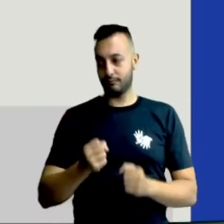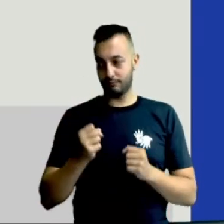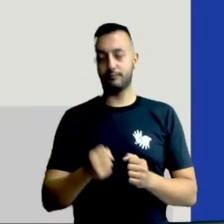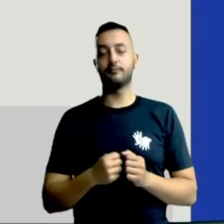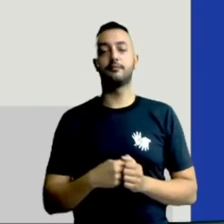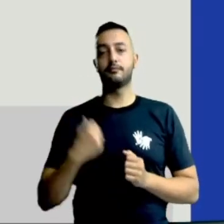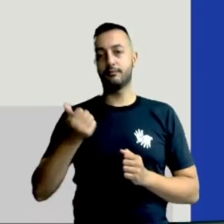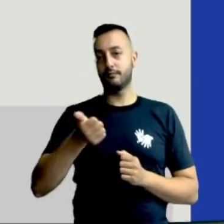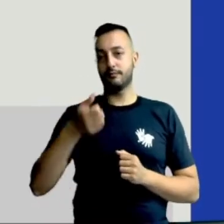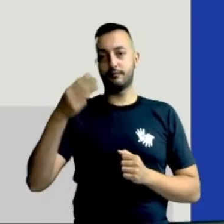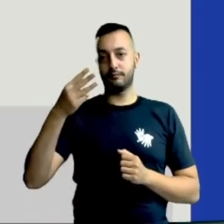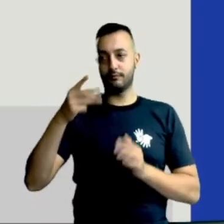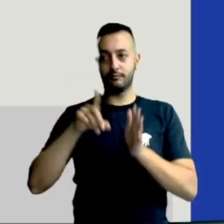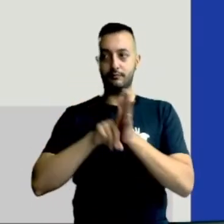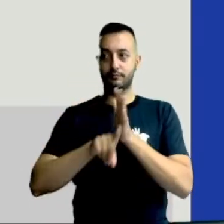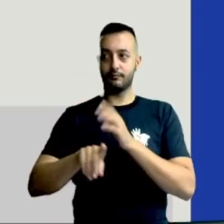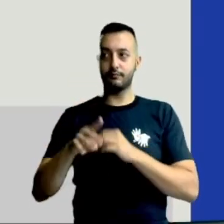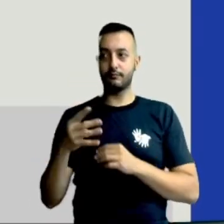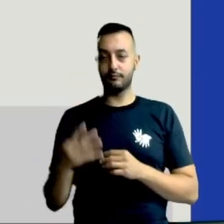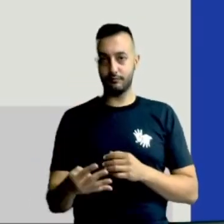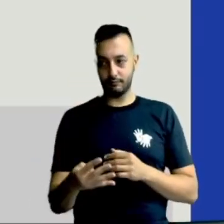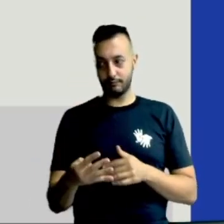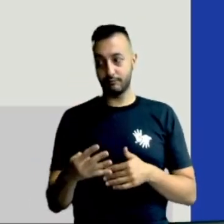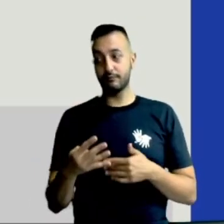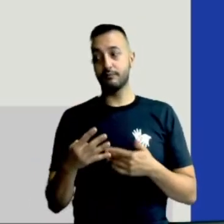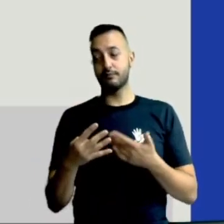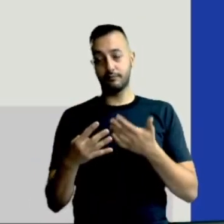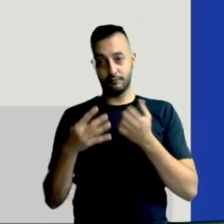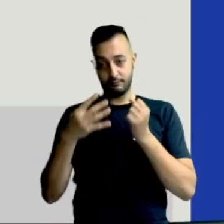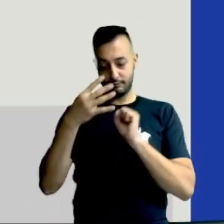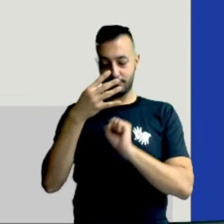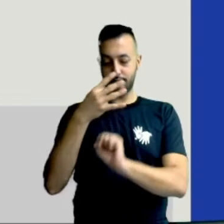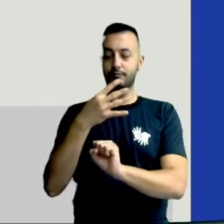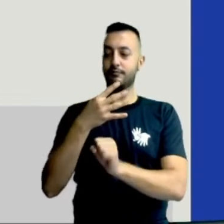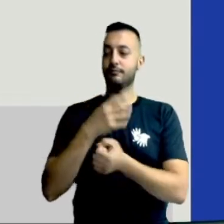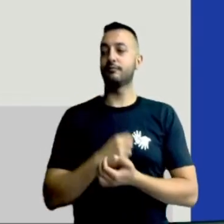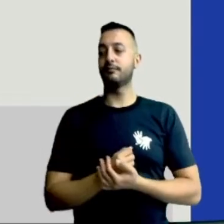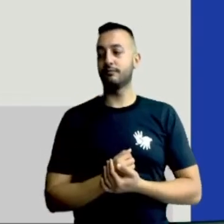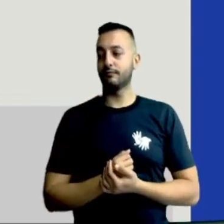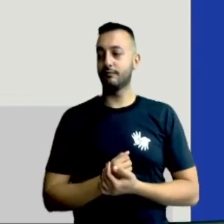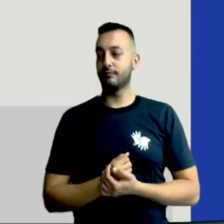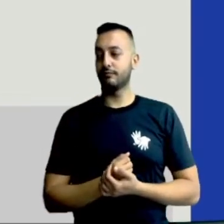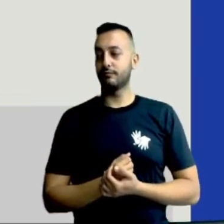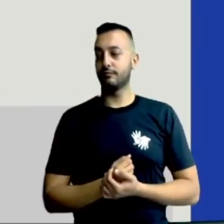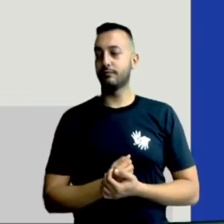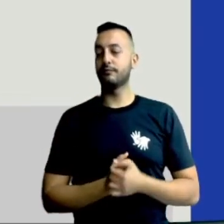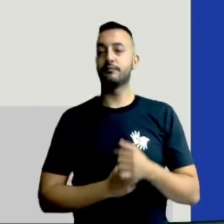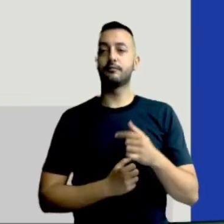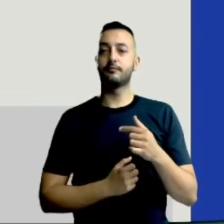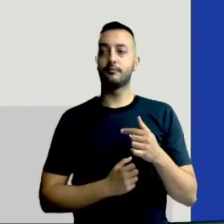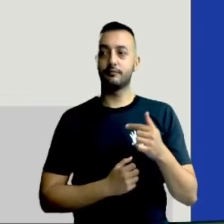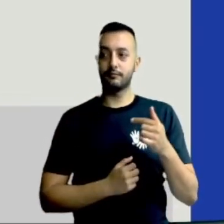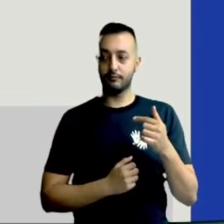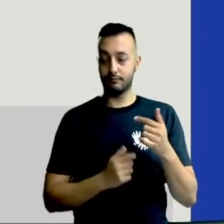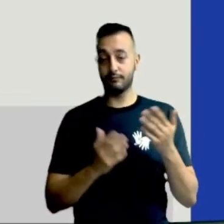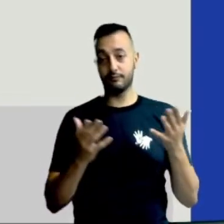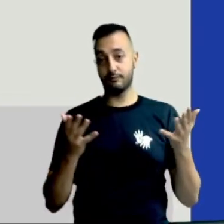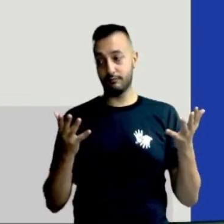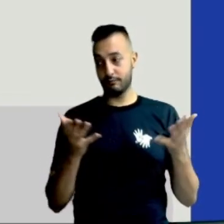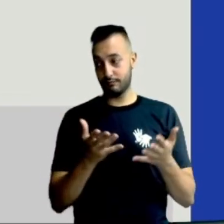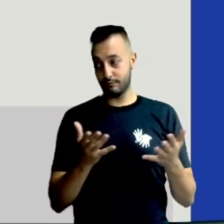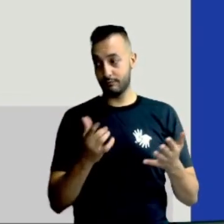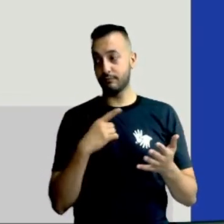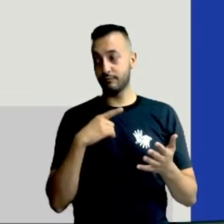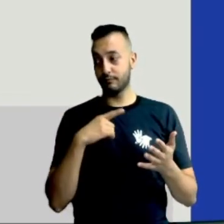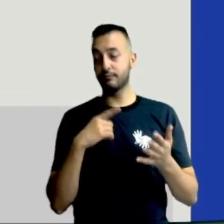isso? 13 menos 4 é igual a 8. Agora vamos para a casa